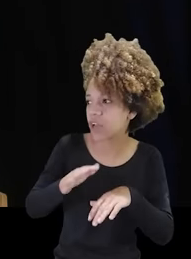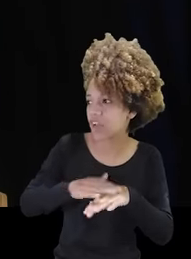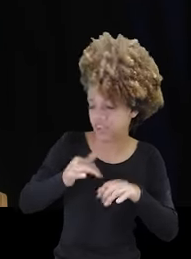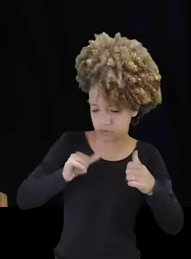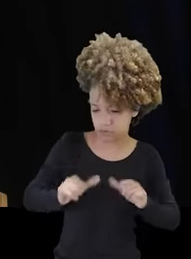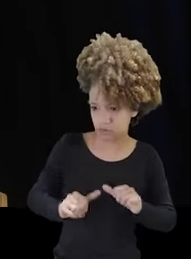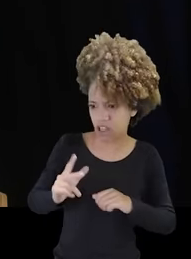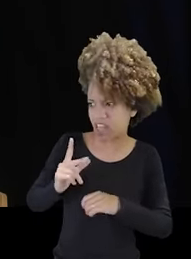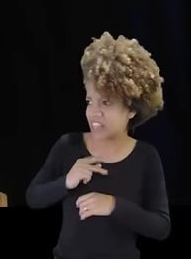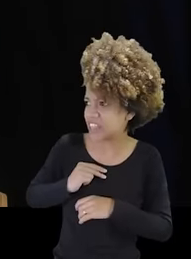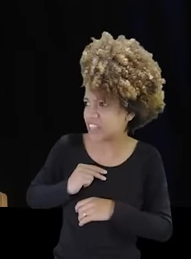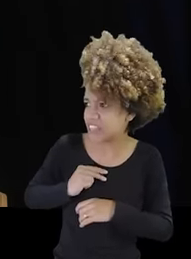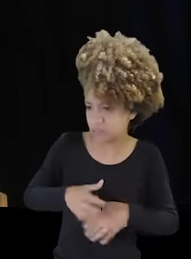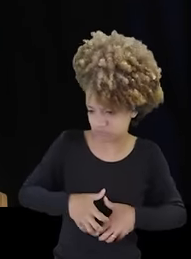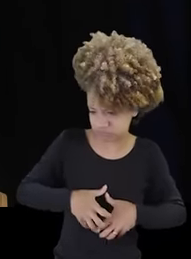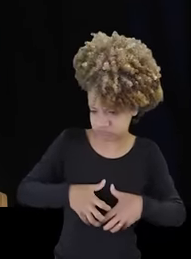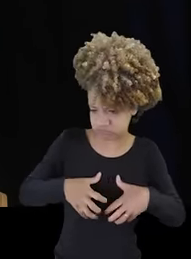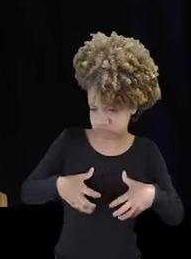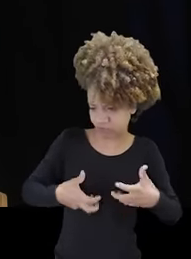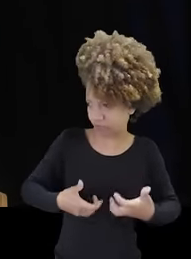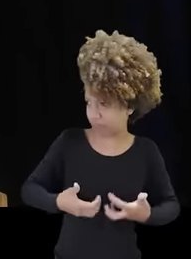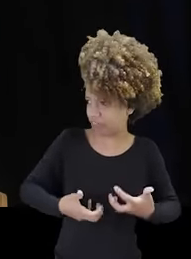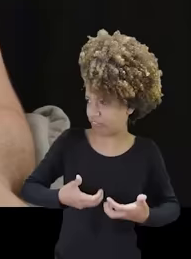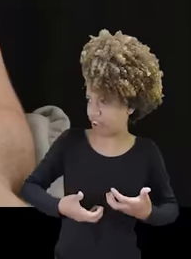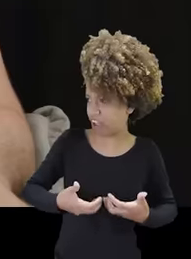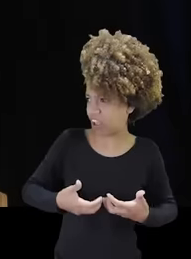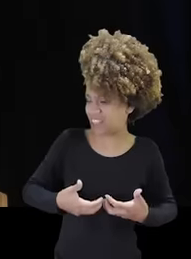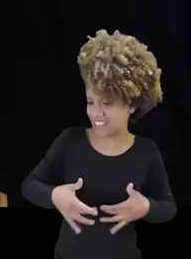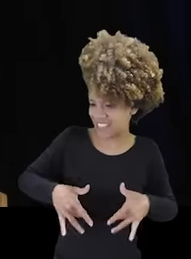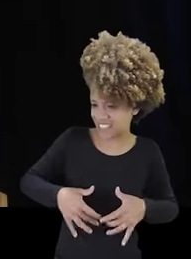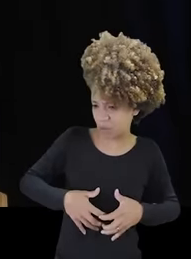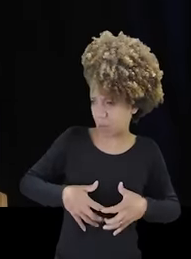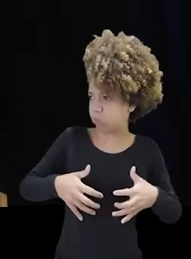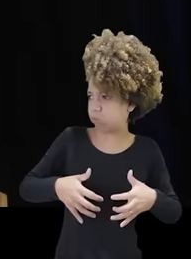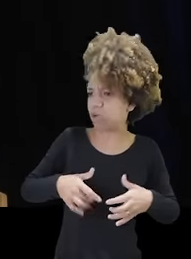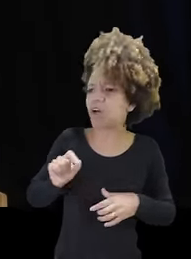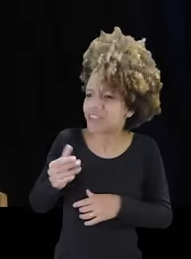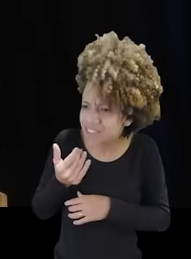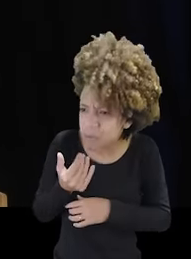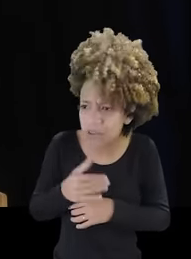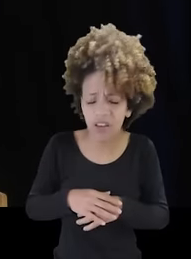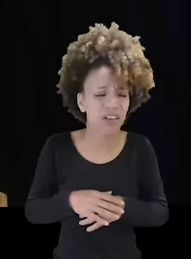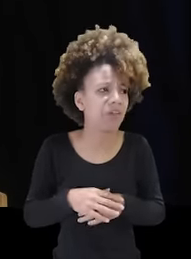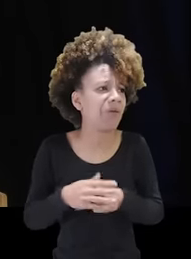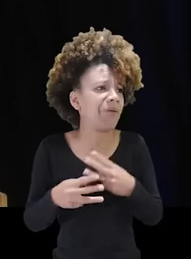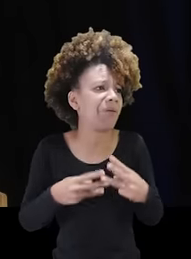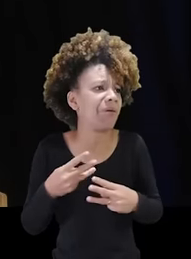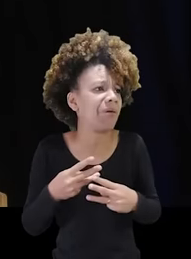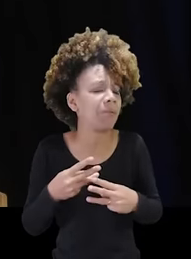ela fez ultrassom ela falou meu Deus meu estômago tava todo queimado assim meu intestino tá todo inchado assim ela que que você comeu eu falei